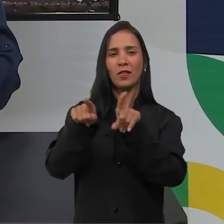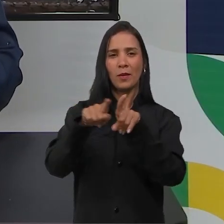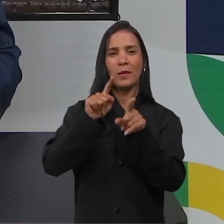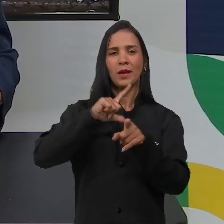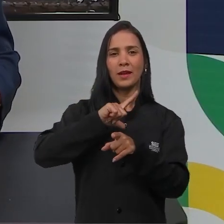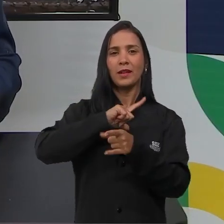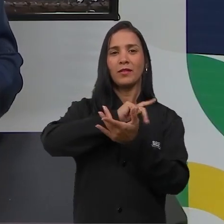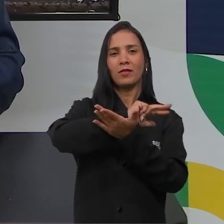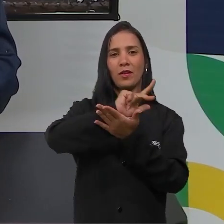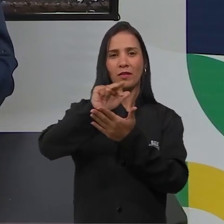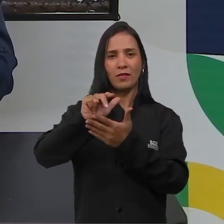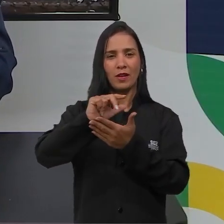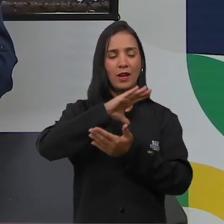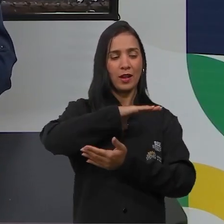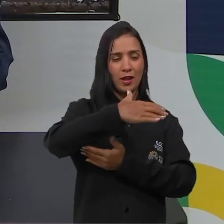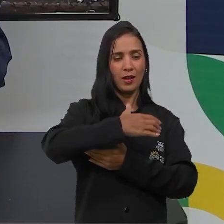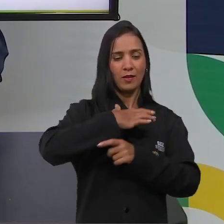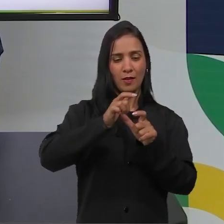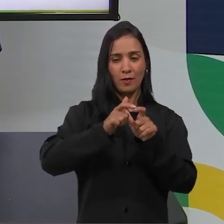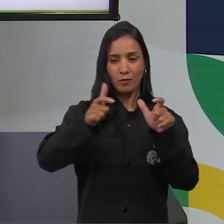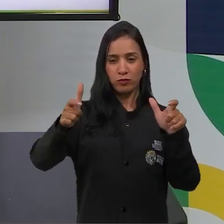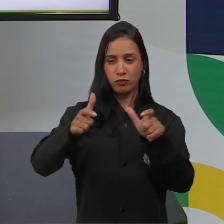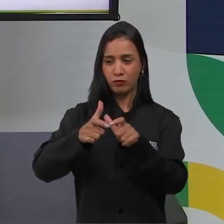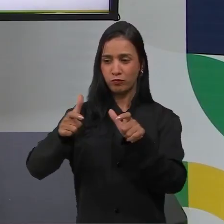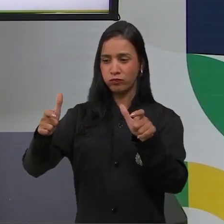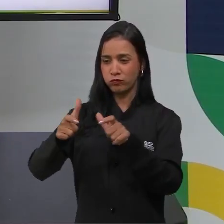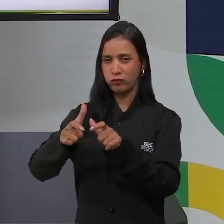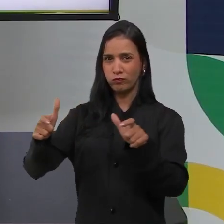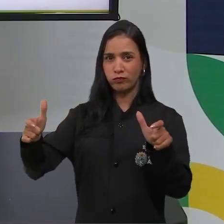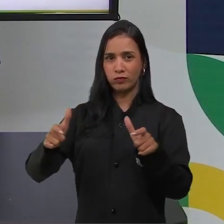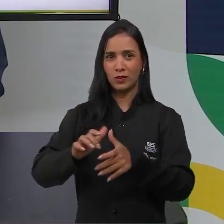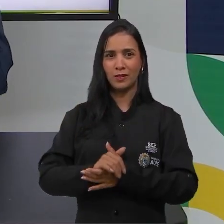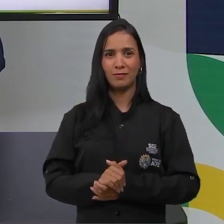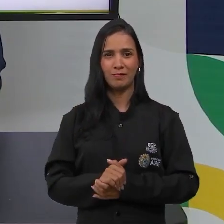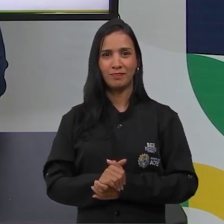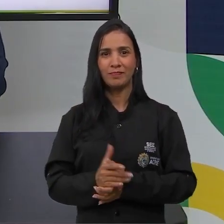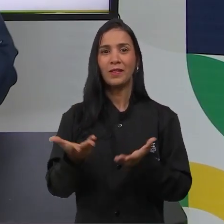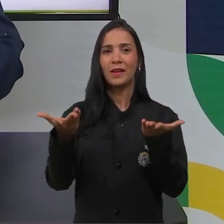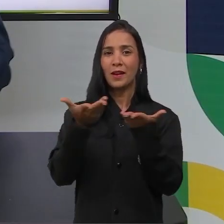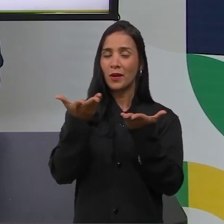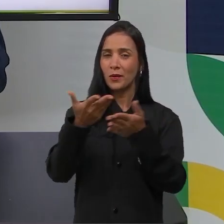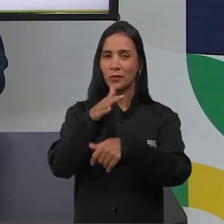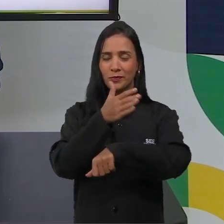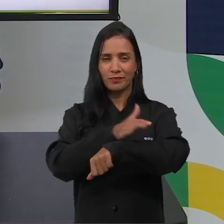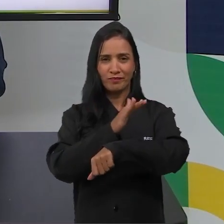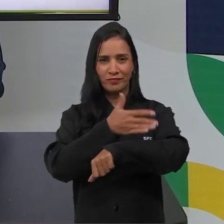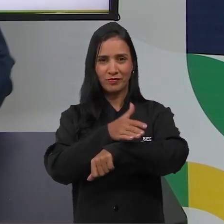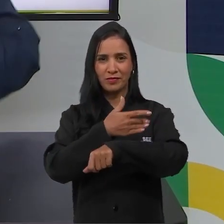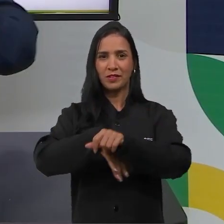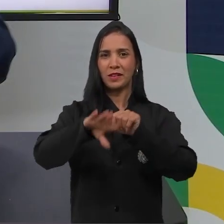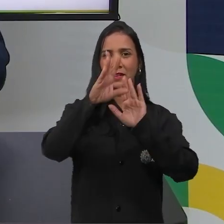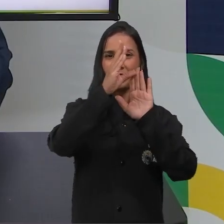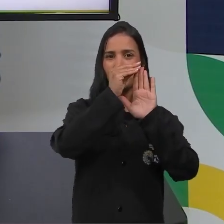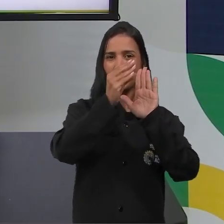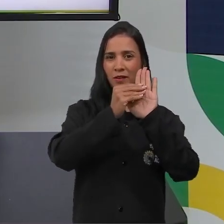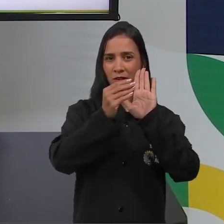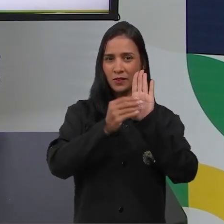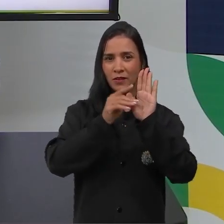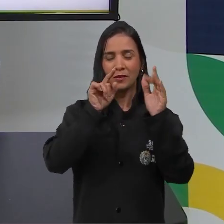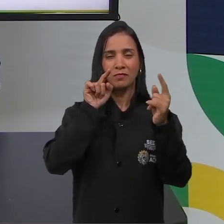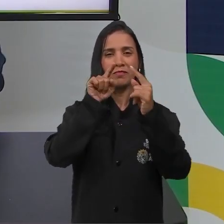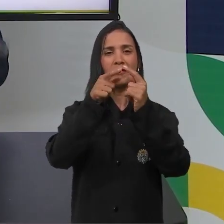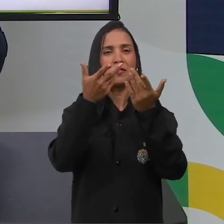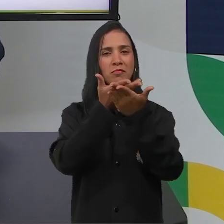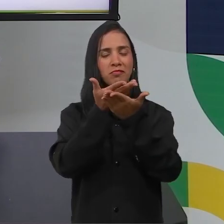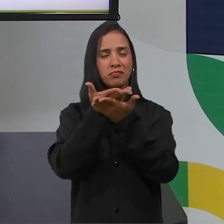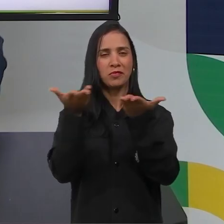todo crescimento, ok? Bom, agora vamos treinar o nosso conteúdo de hoje, o nosso objeto de